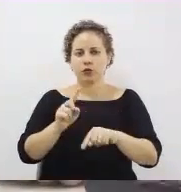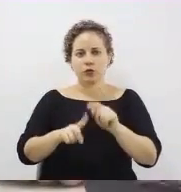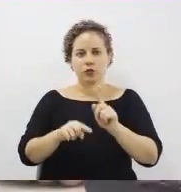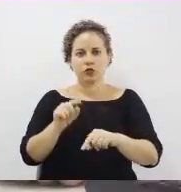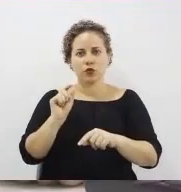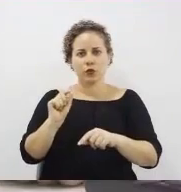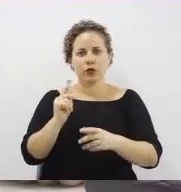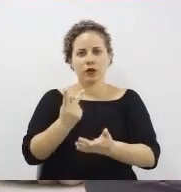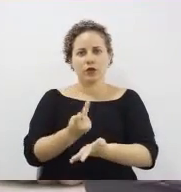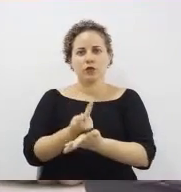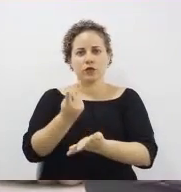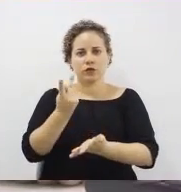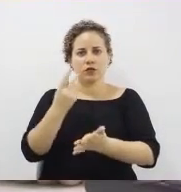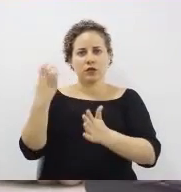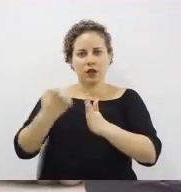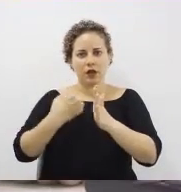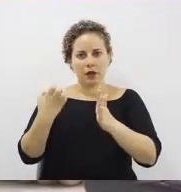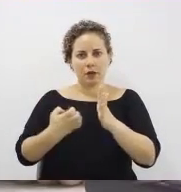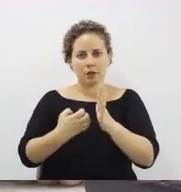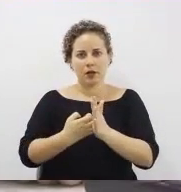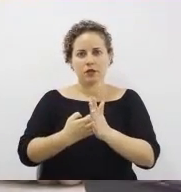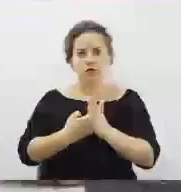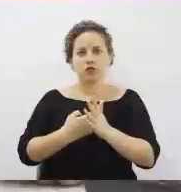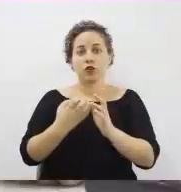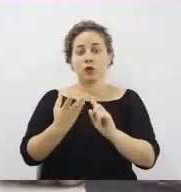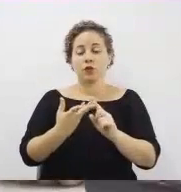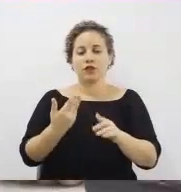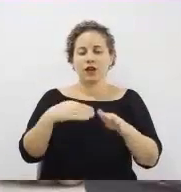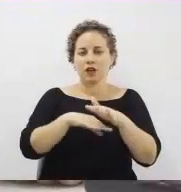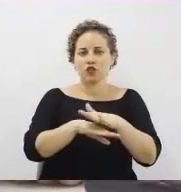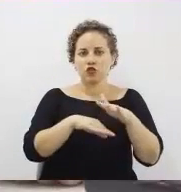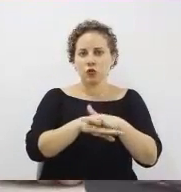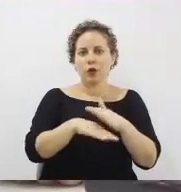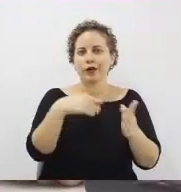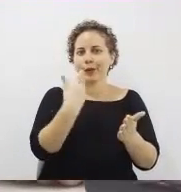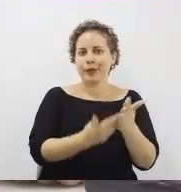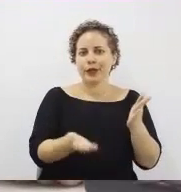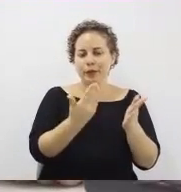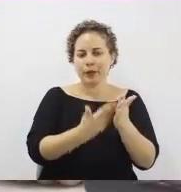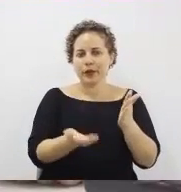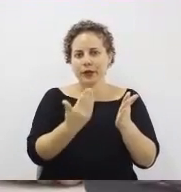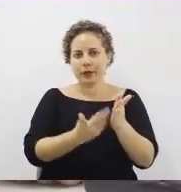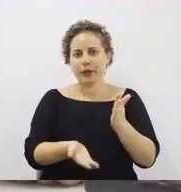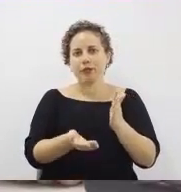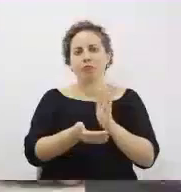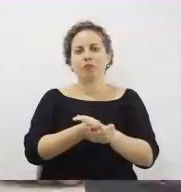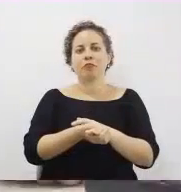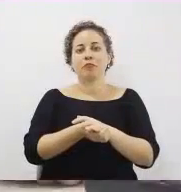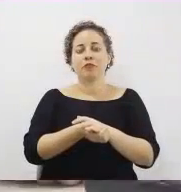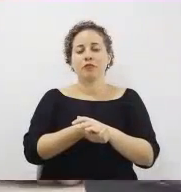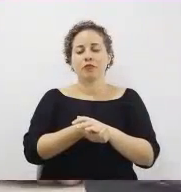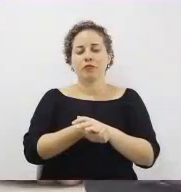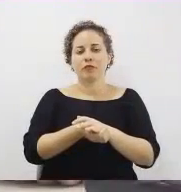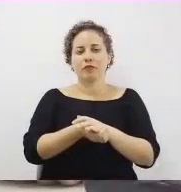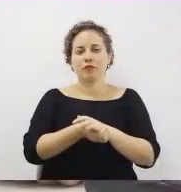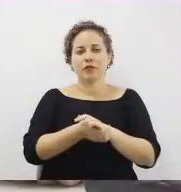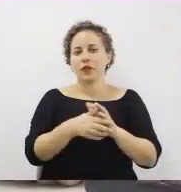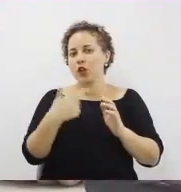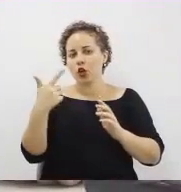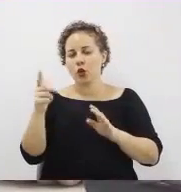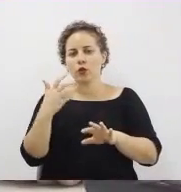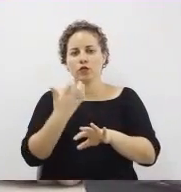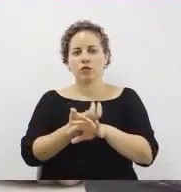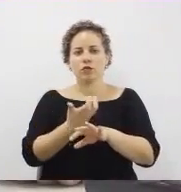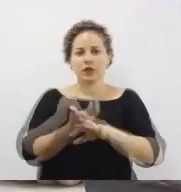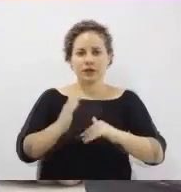um problema para a empresa, altos estoques. Isso é um desperdício, veremos lá na frente, em outras